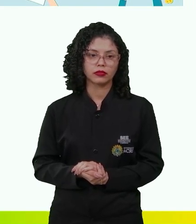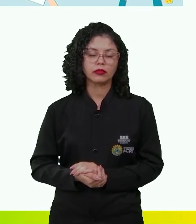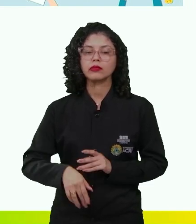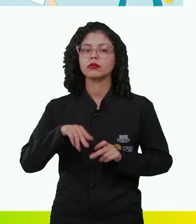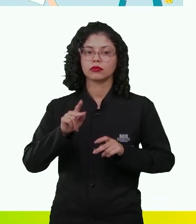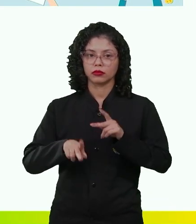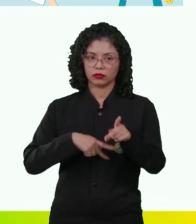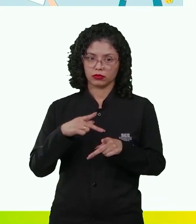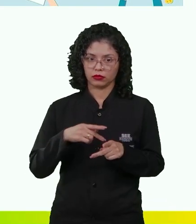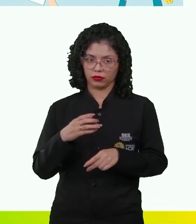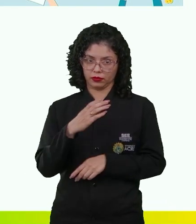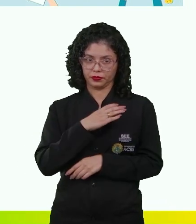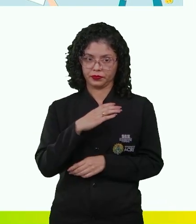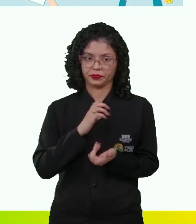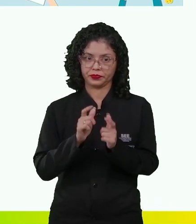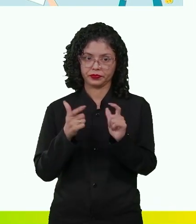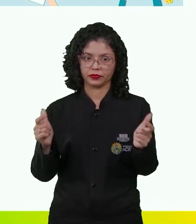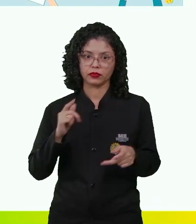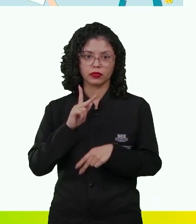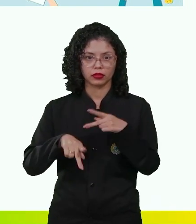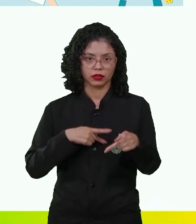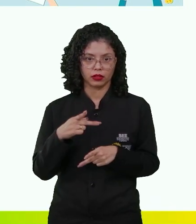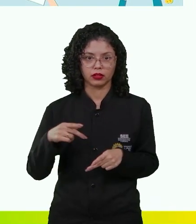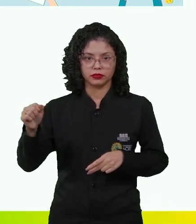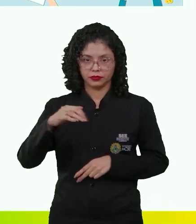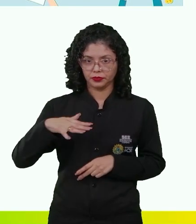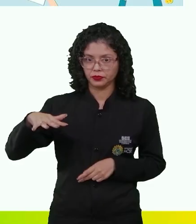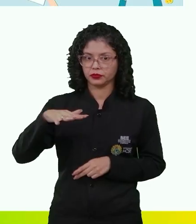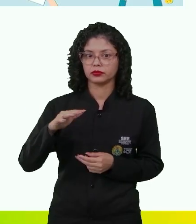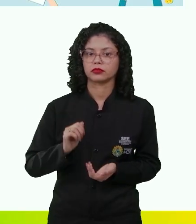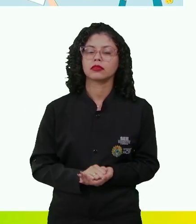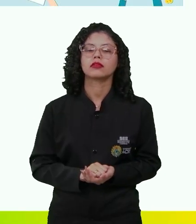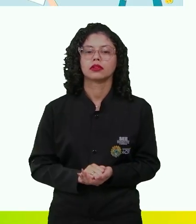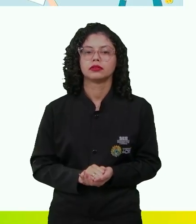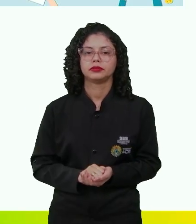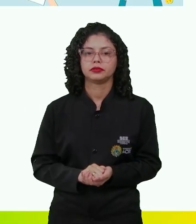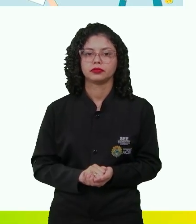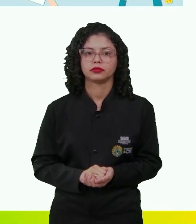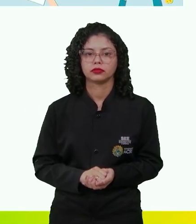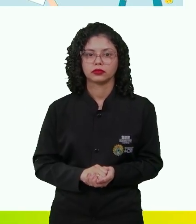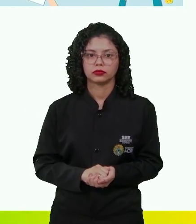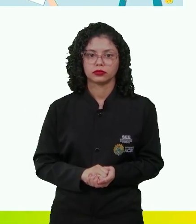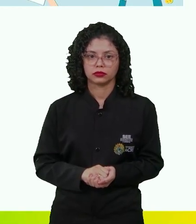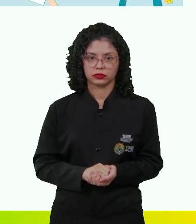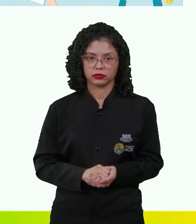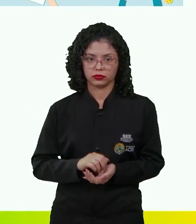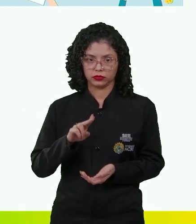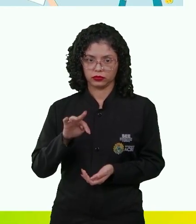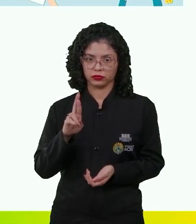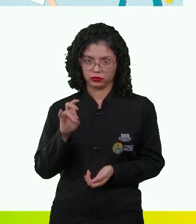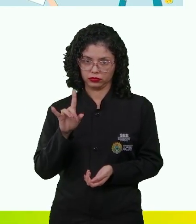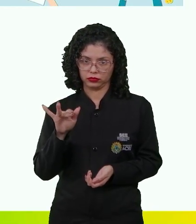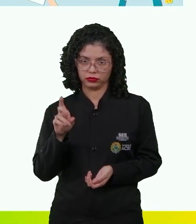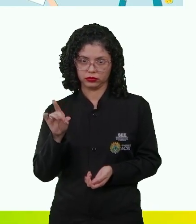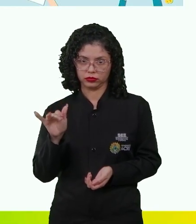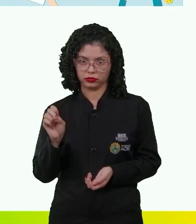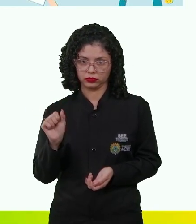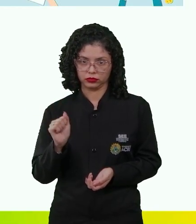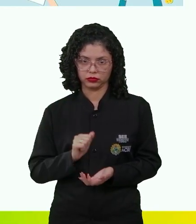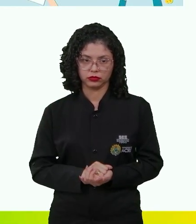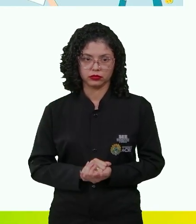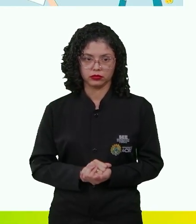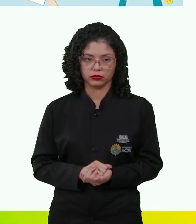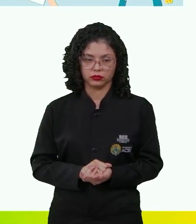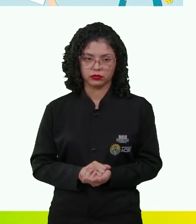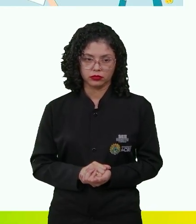Quinto, a população urbana é maior que a população rural, ou seja, eles são